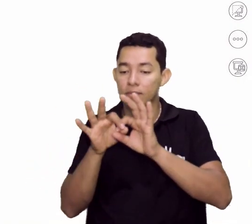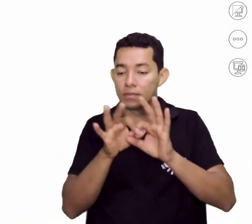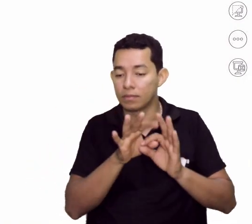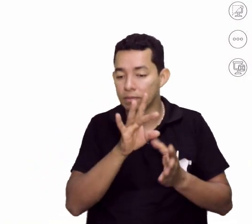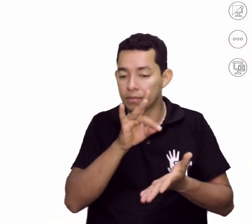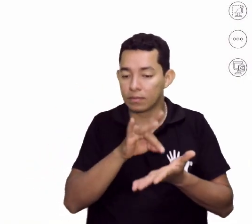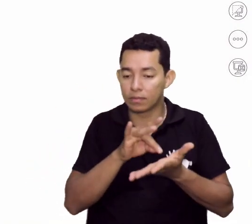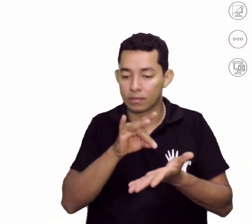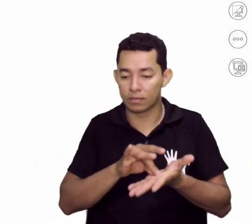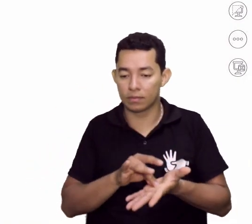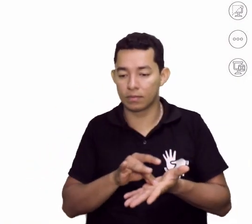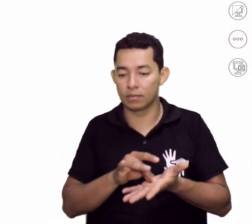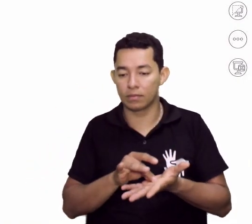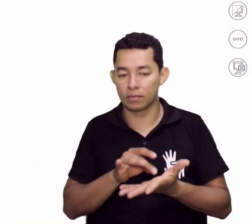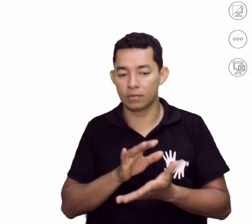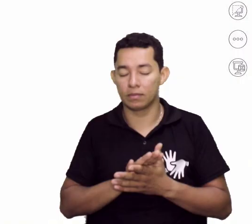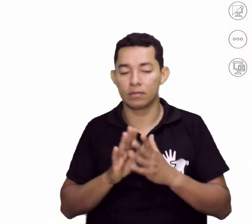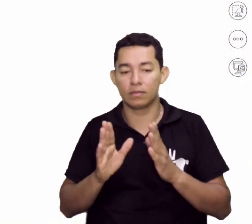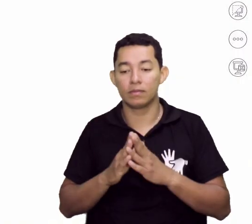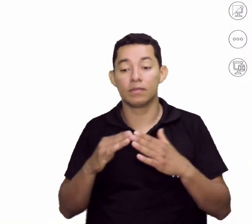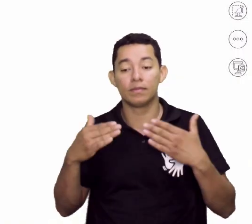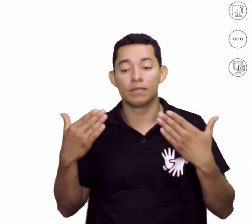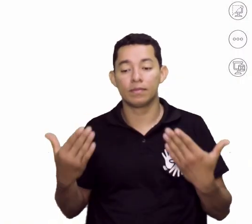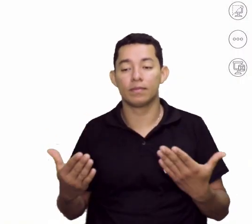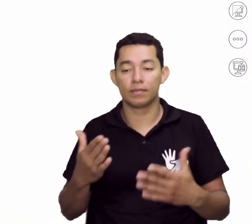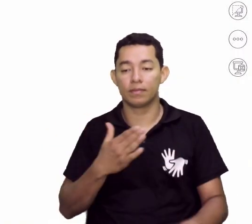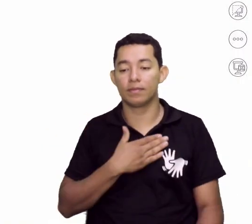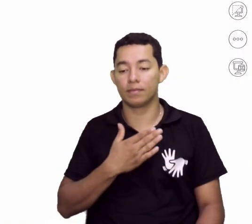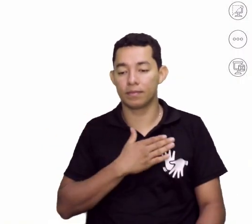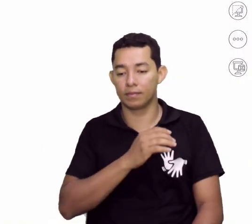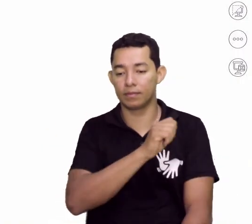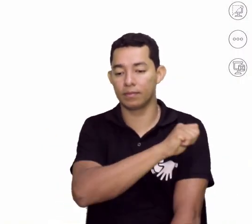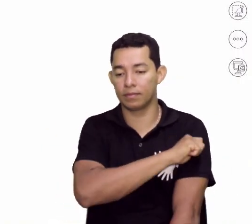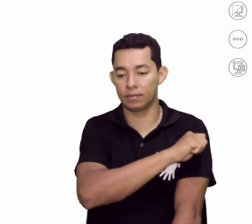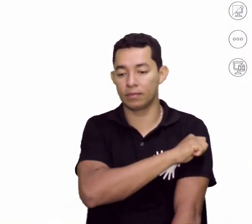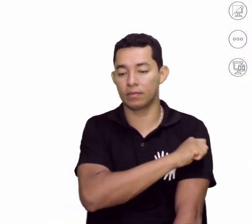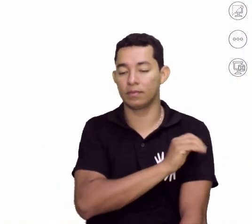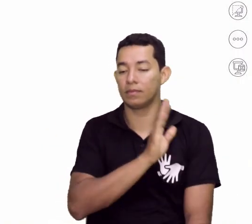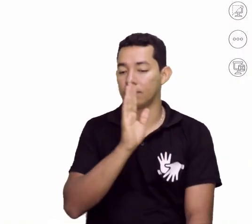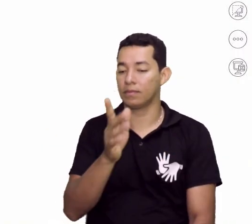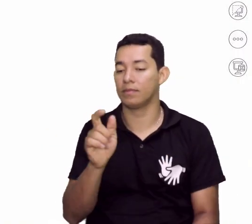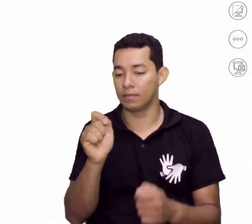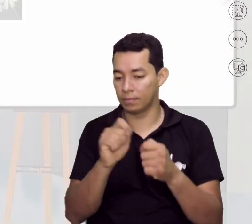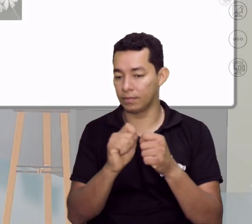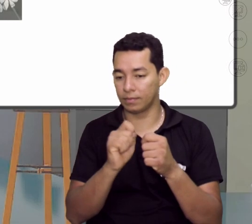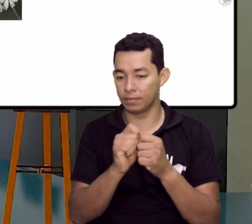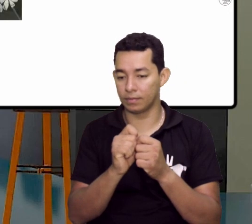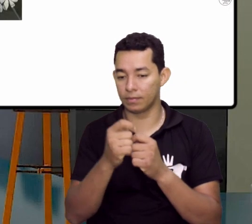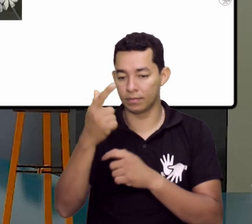certo? Então, alunos, eu fiz já uma reflexão,